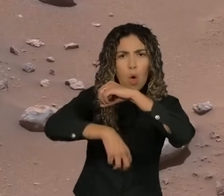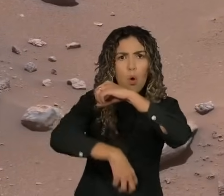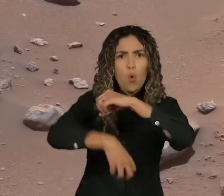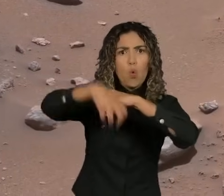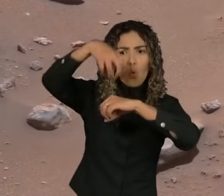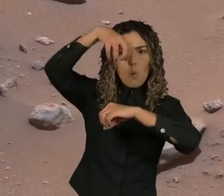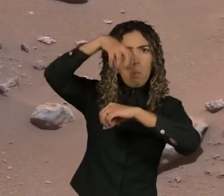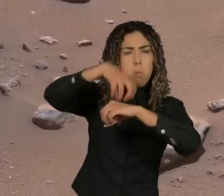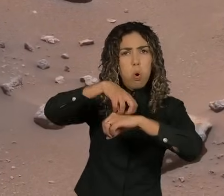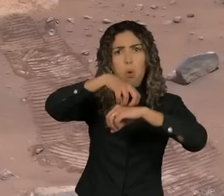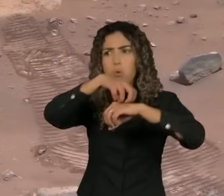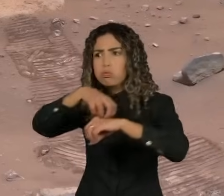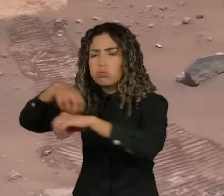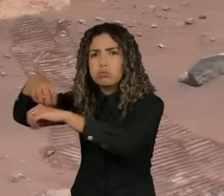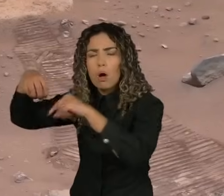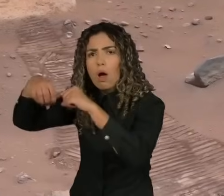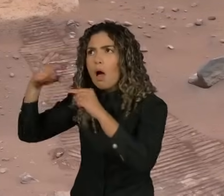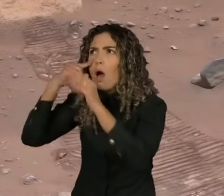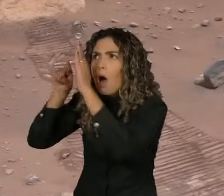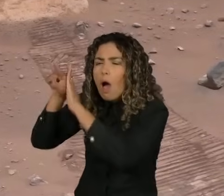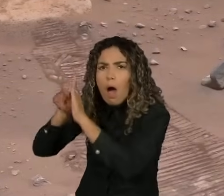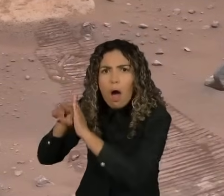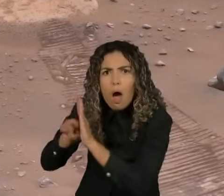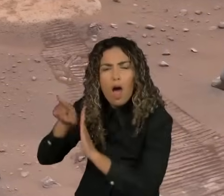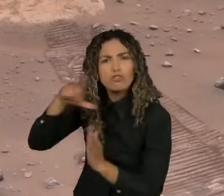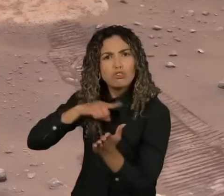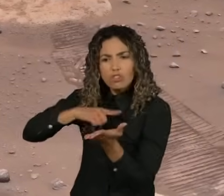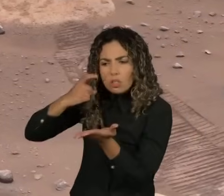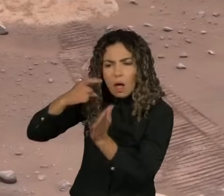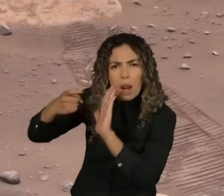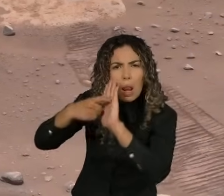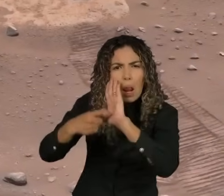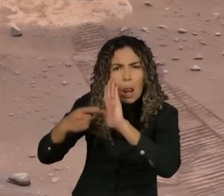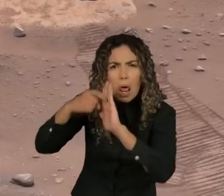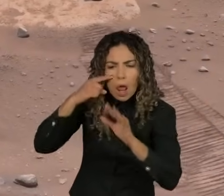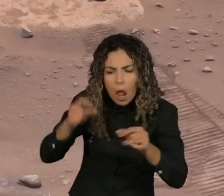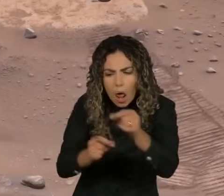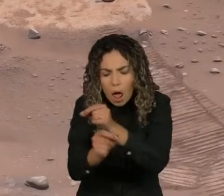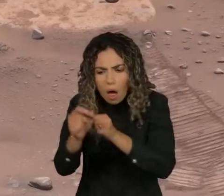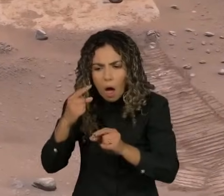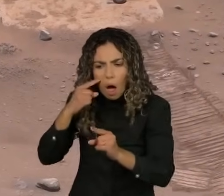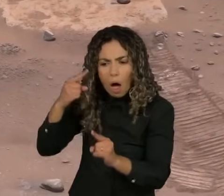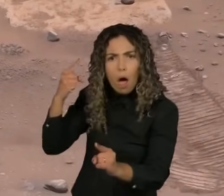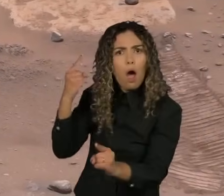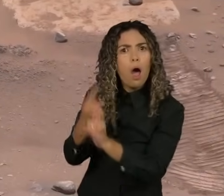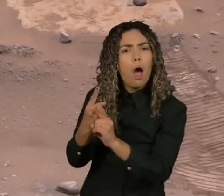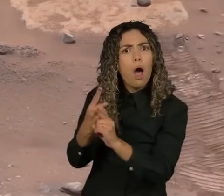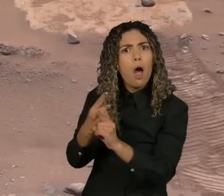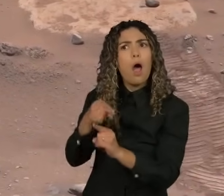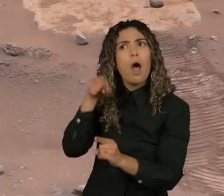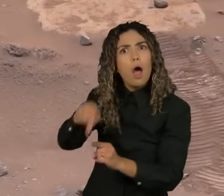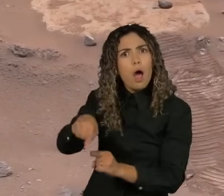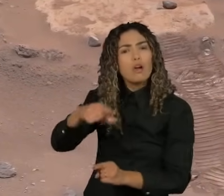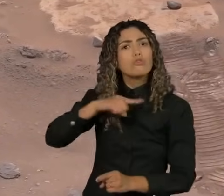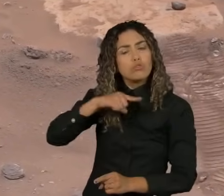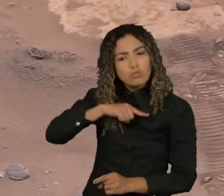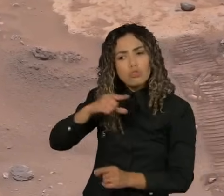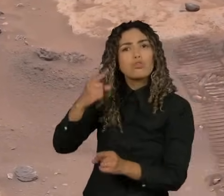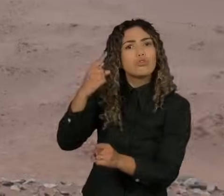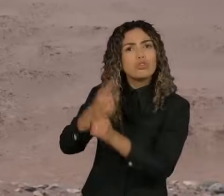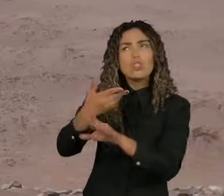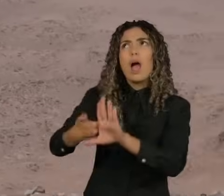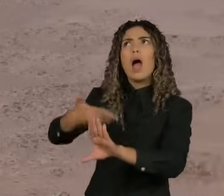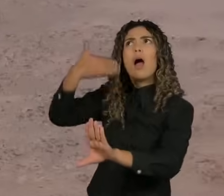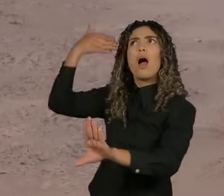há bilhões de anos. A descoberta foi publicada na revista Nature. Os cientistas identificaram no solo